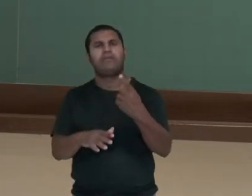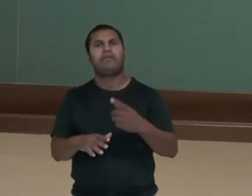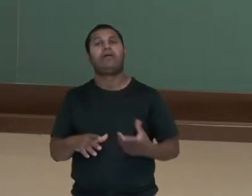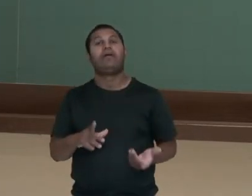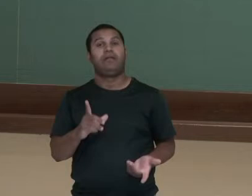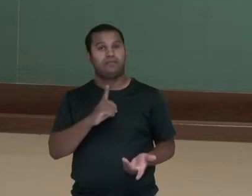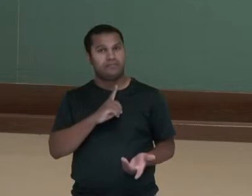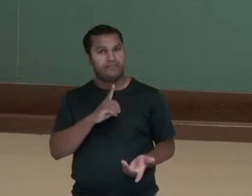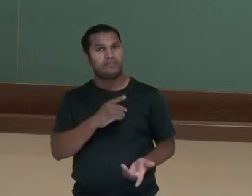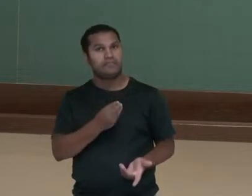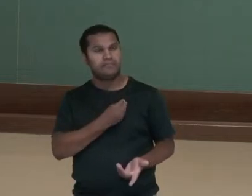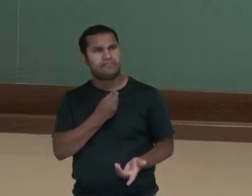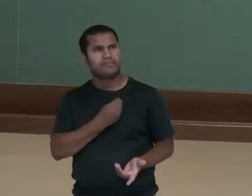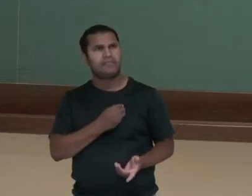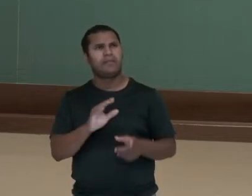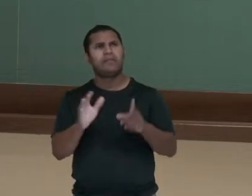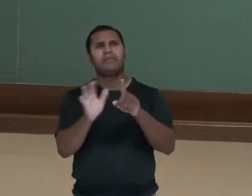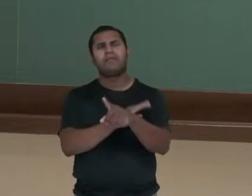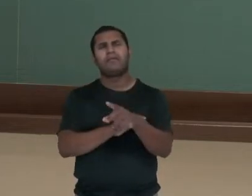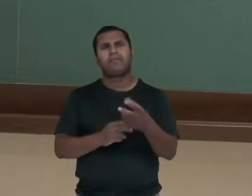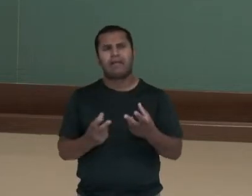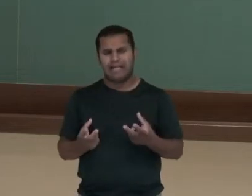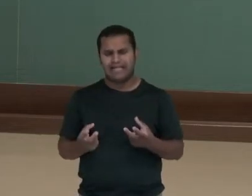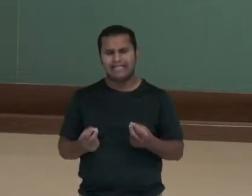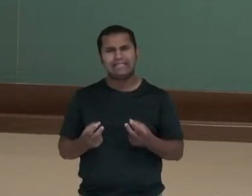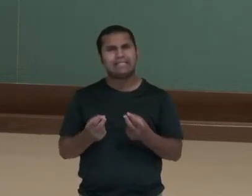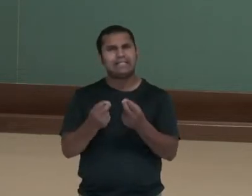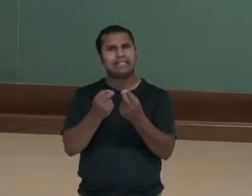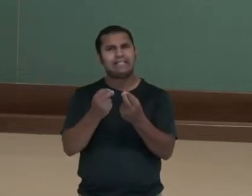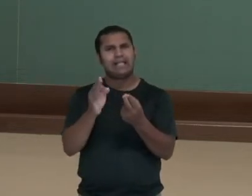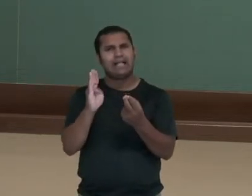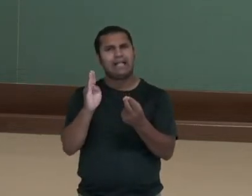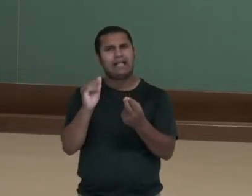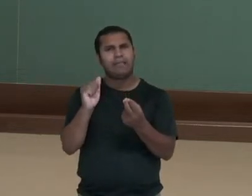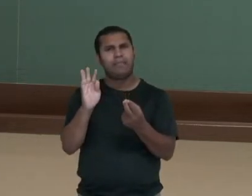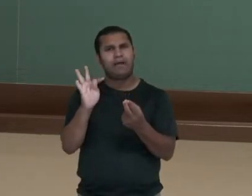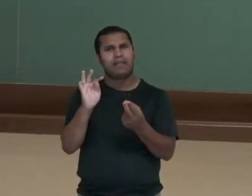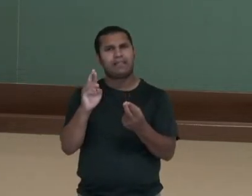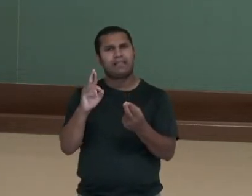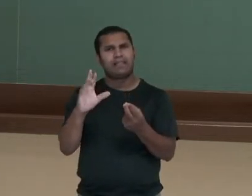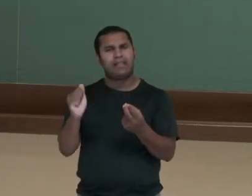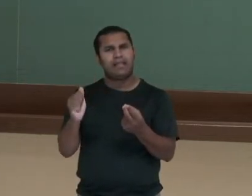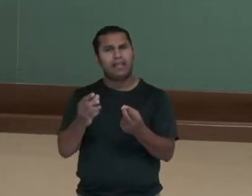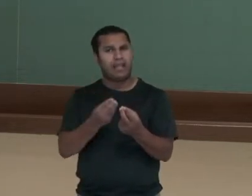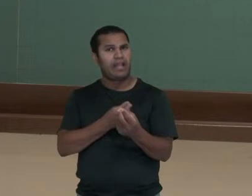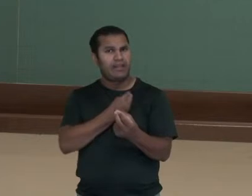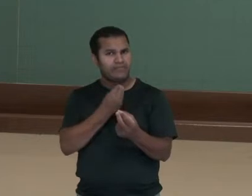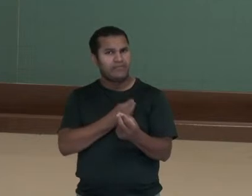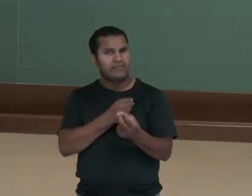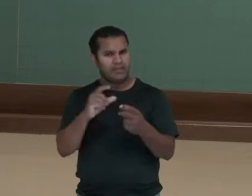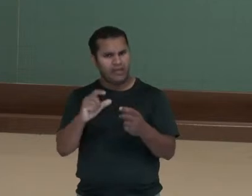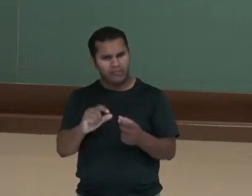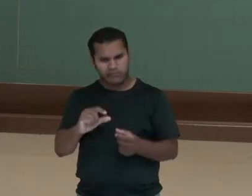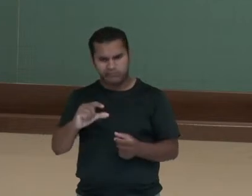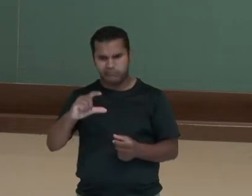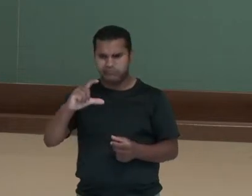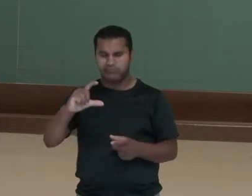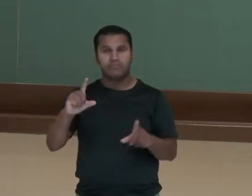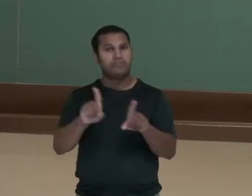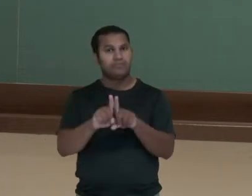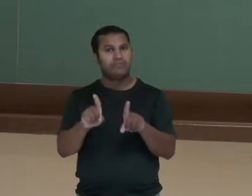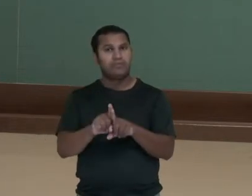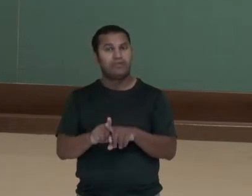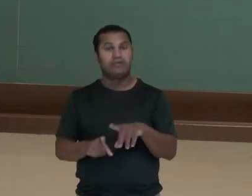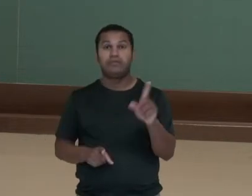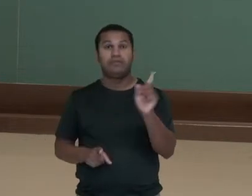surge, ela é pequenininha. Depois ela vai crescer. A quanto que ela vai crescer? Quanto que a genética dela permitir. Então, ela continua sendo